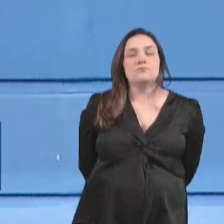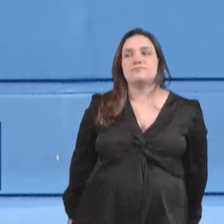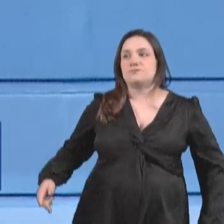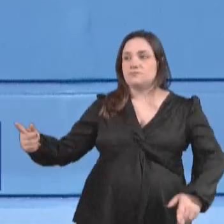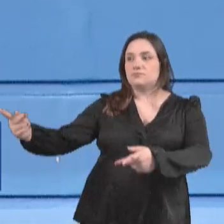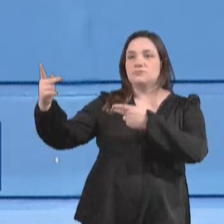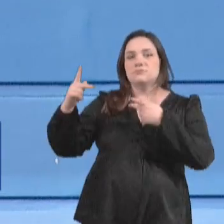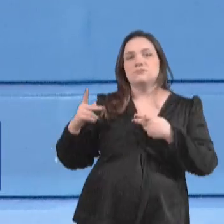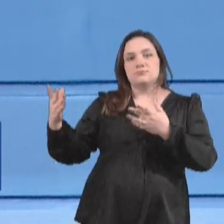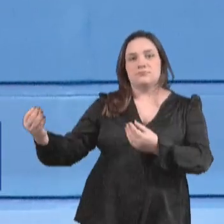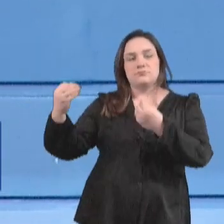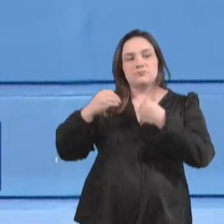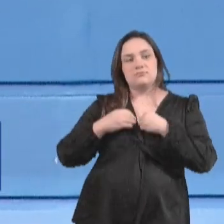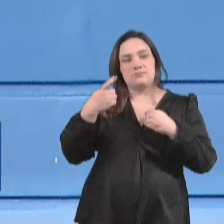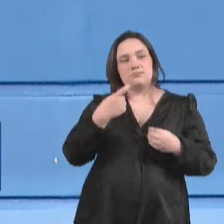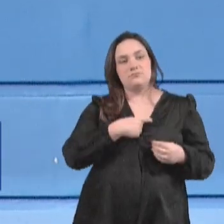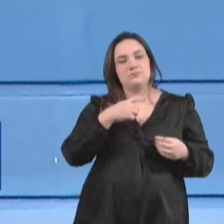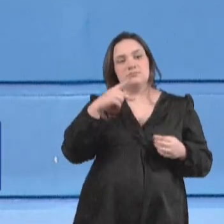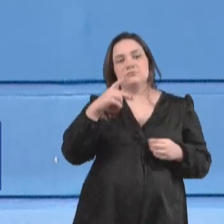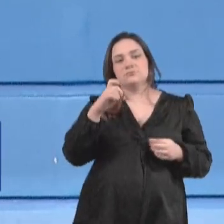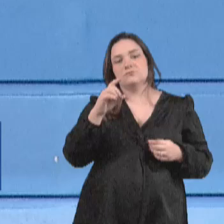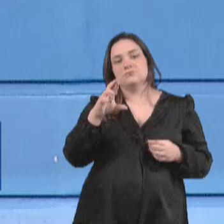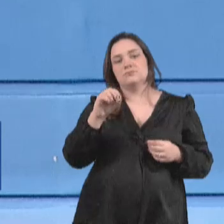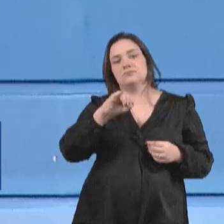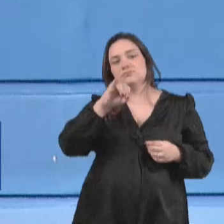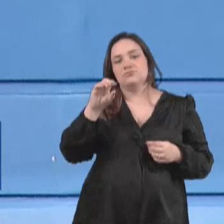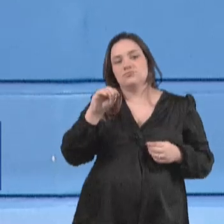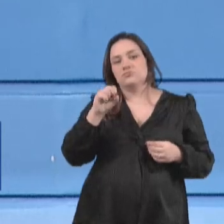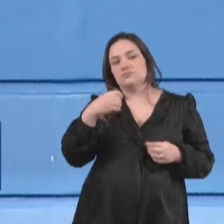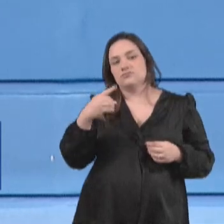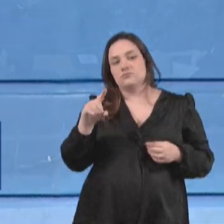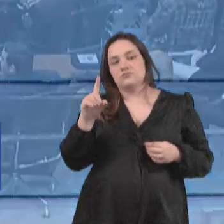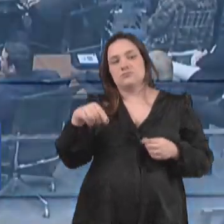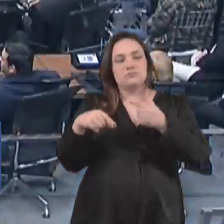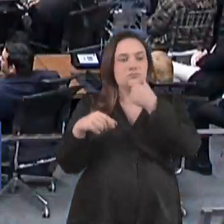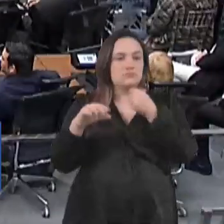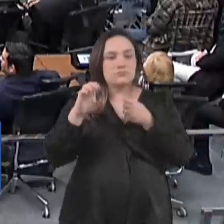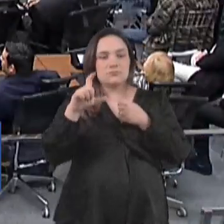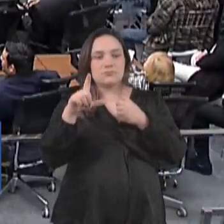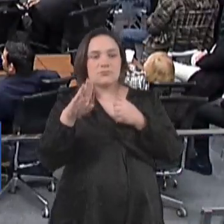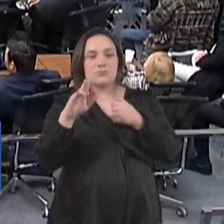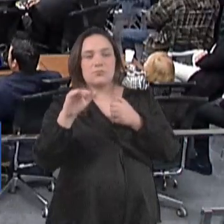Convidamos para receber a comenda Pedro José Rufino Elbio Rocha Gazoso,